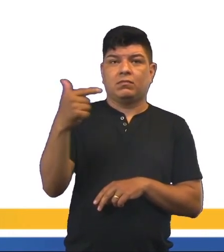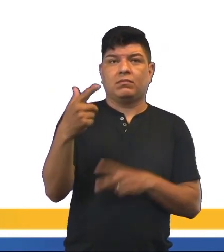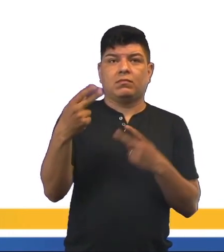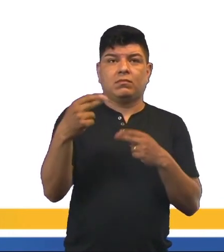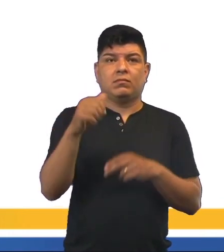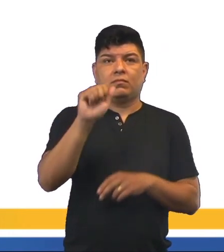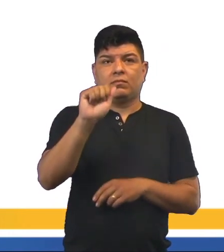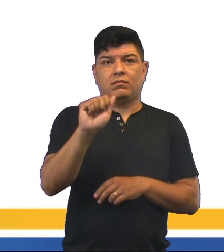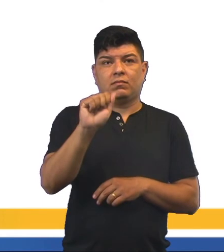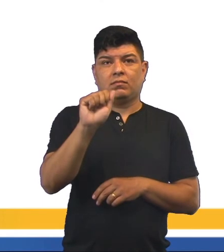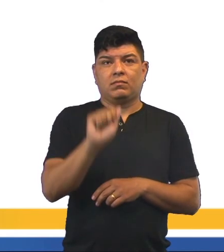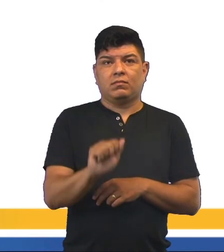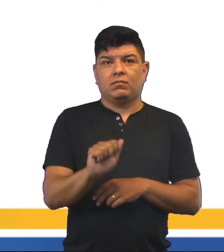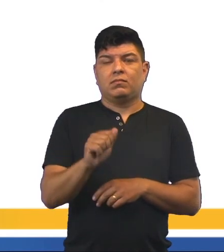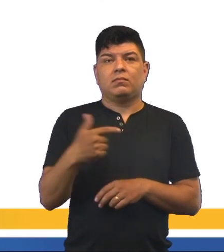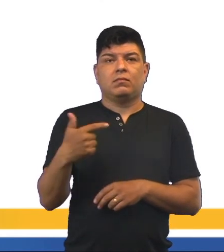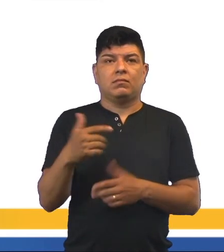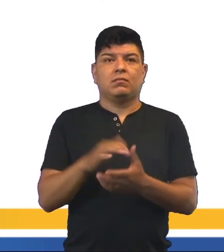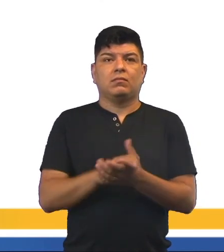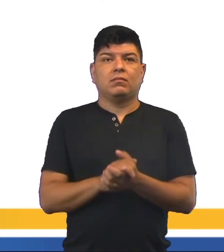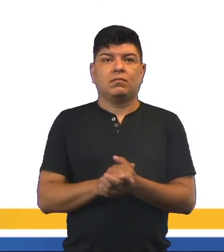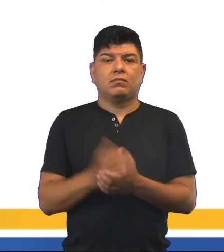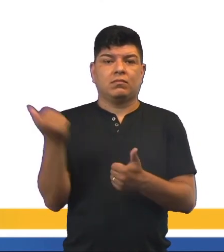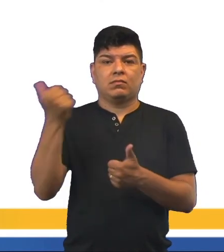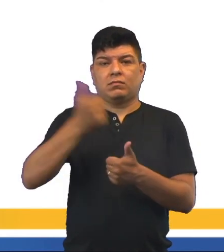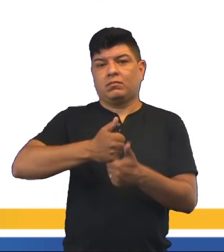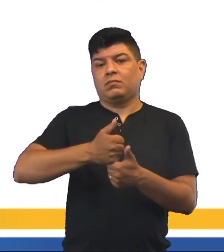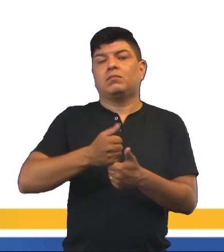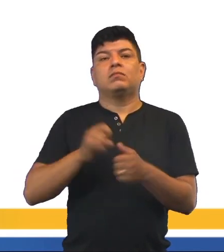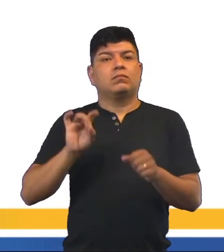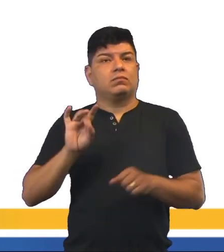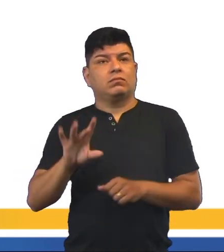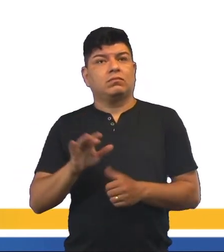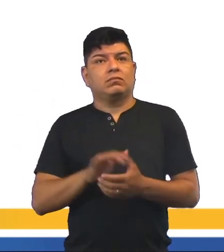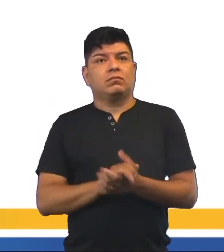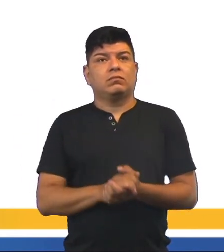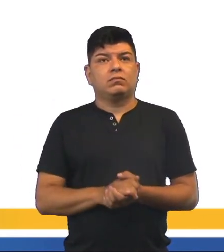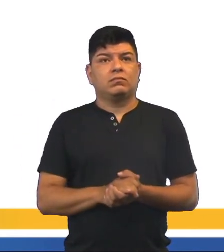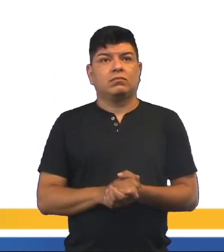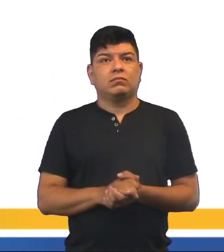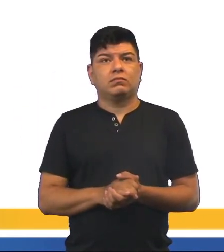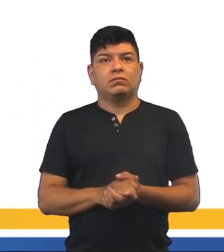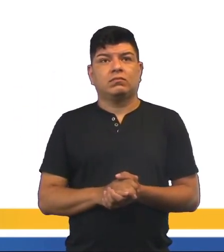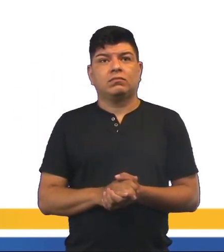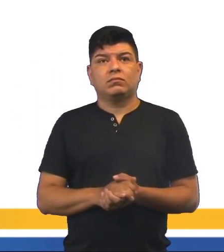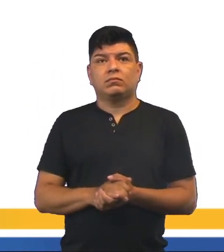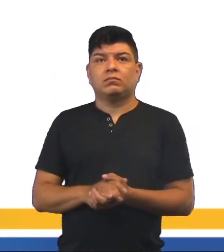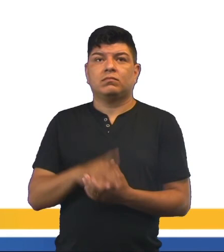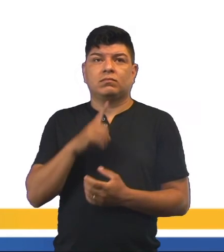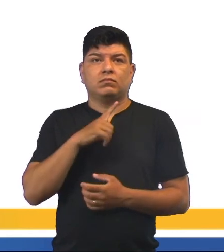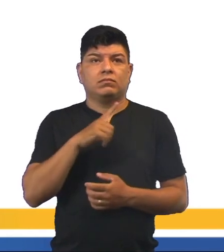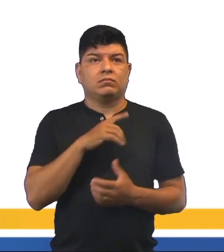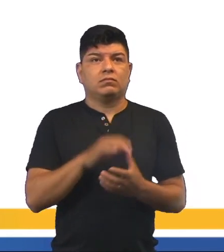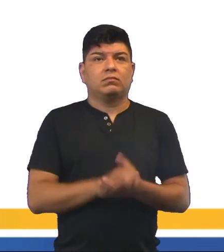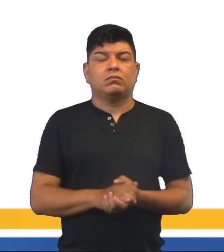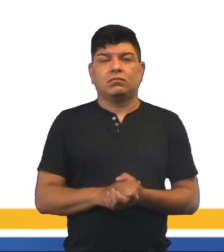à razão das duas áreas. Então, agora é só substituir, não é isso? Agora, executando, eu tenho